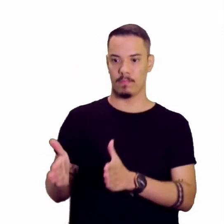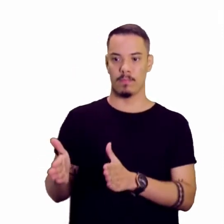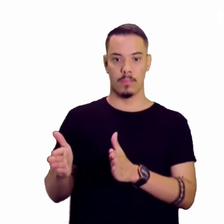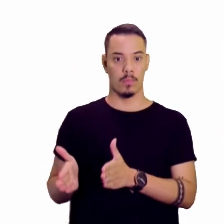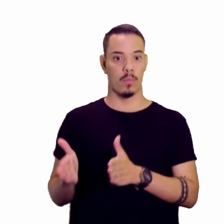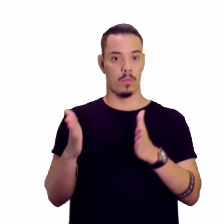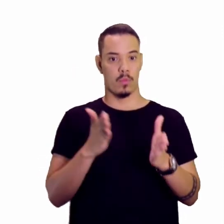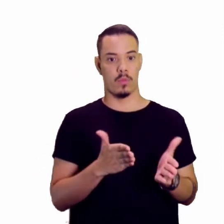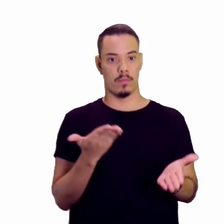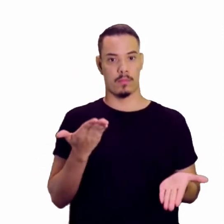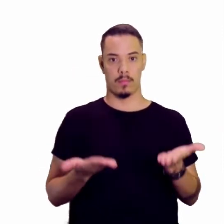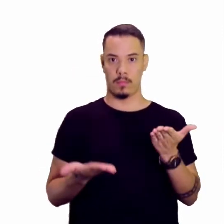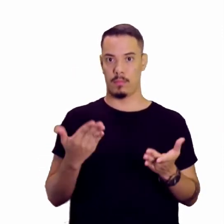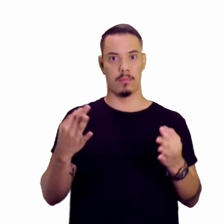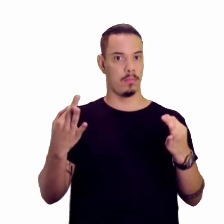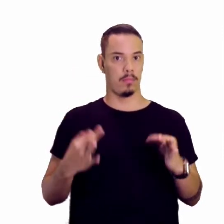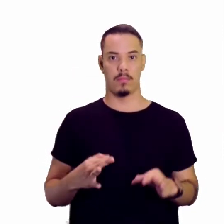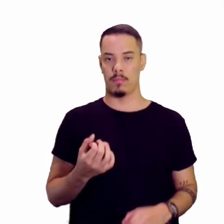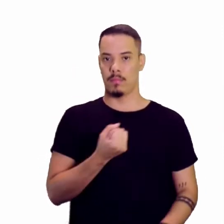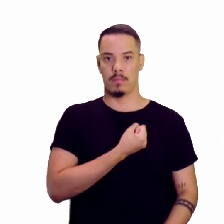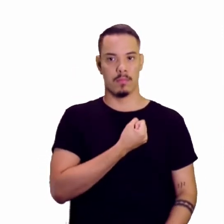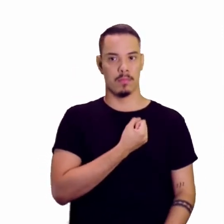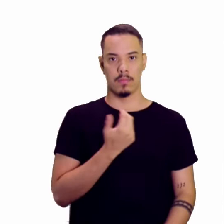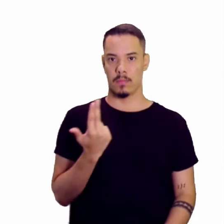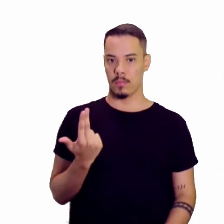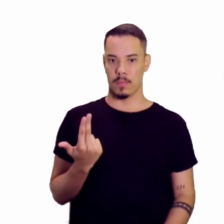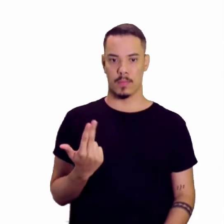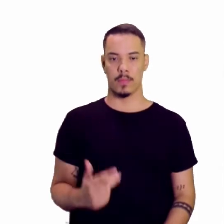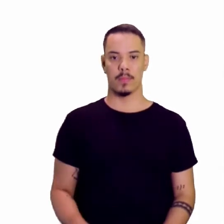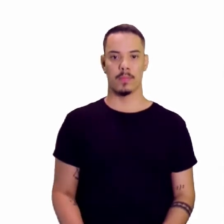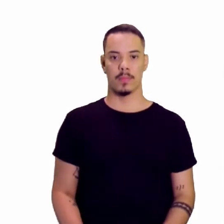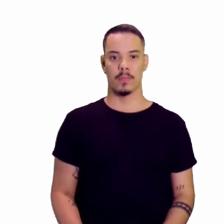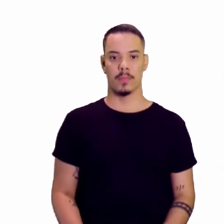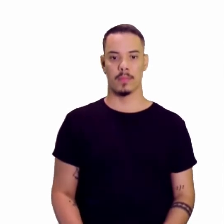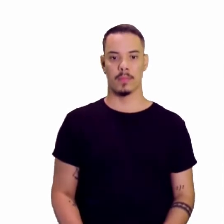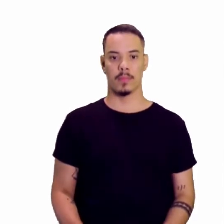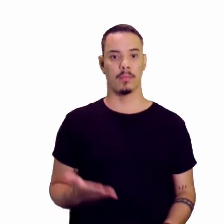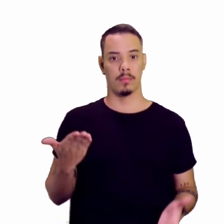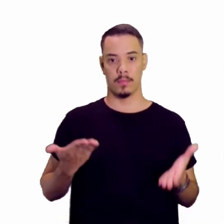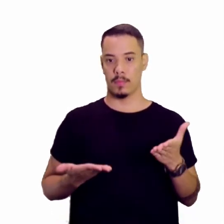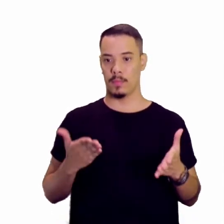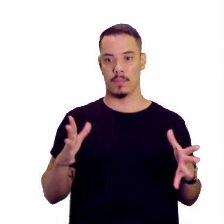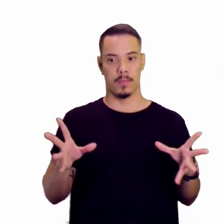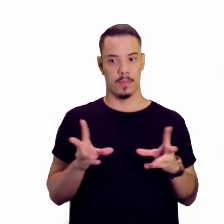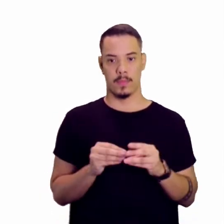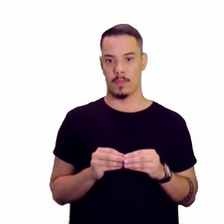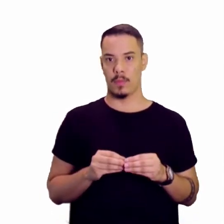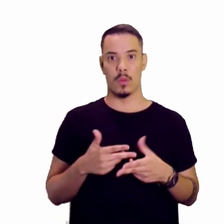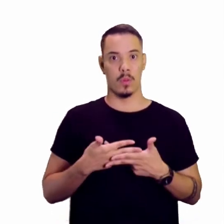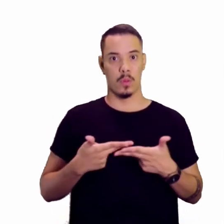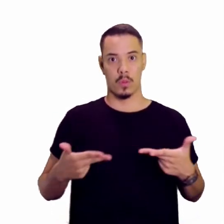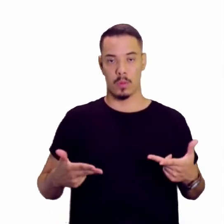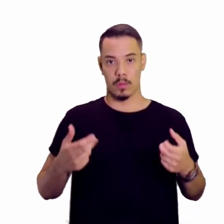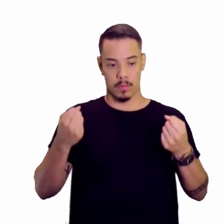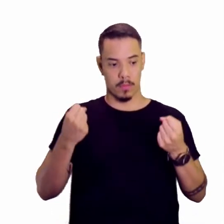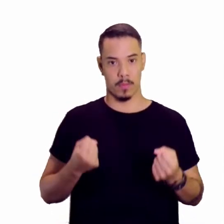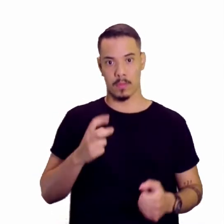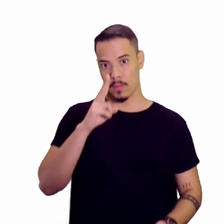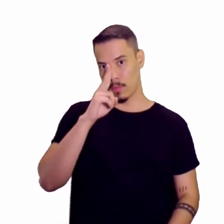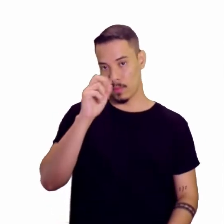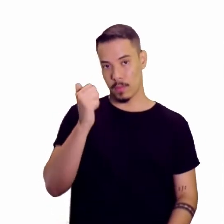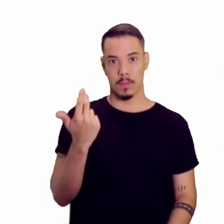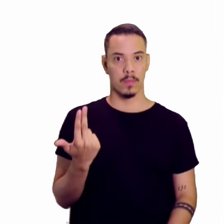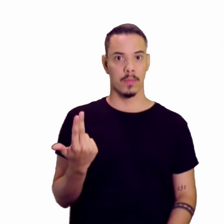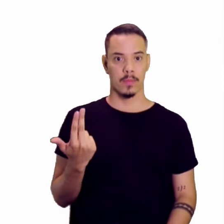outro equilibrou, com certeza é o mesmo valor, senão não tem equilíbrio. O equilíbrio é isso, tem que ser coisas iguais, né? Forças iguais. Exatamente.